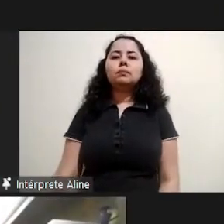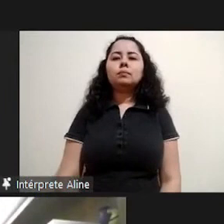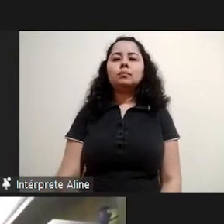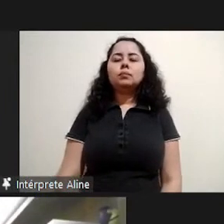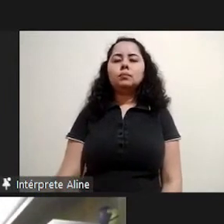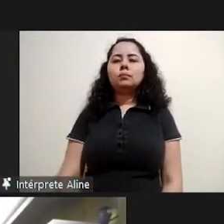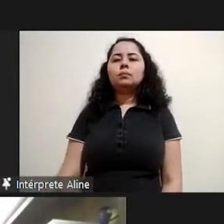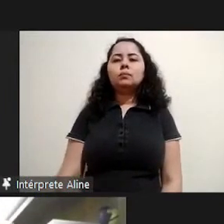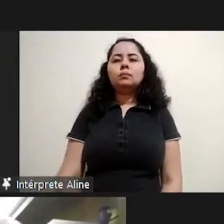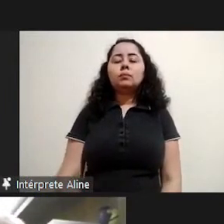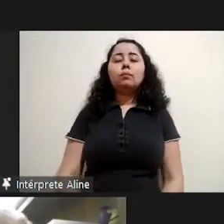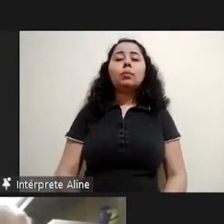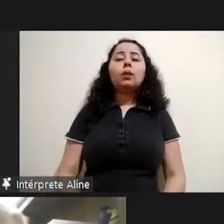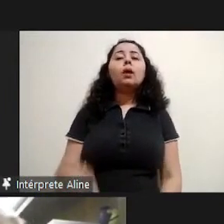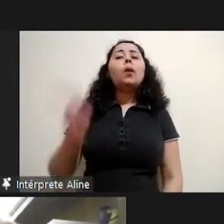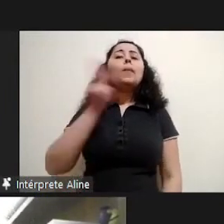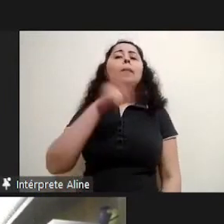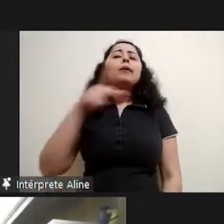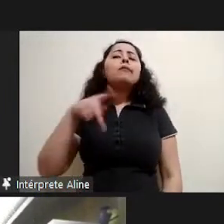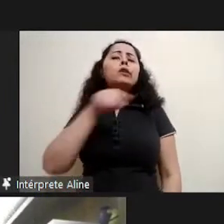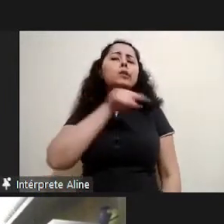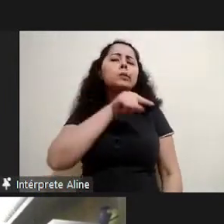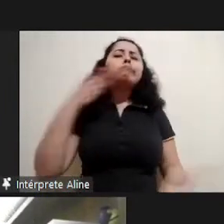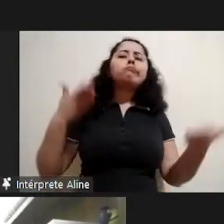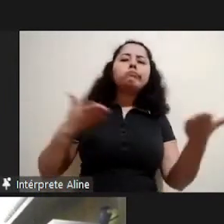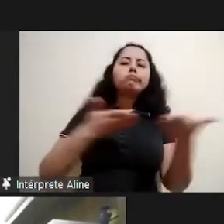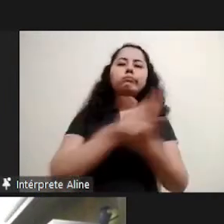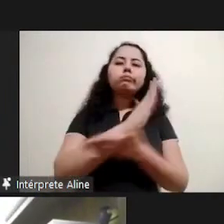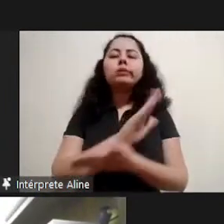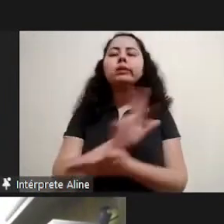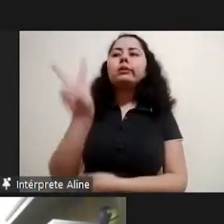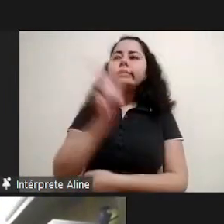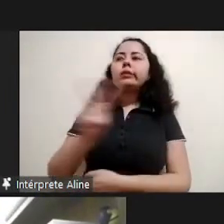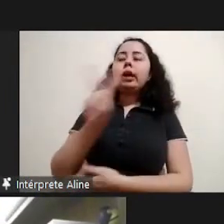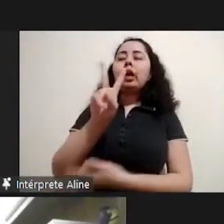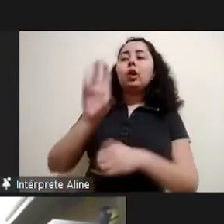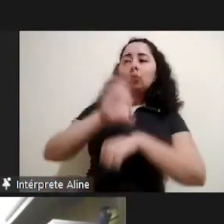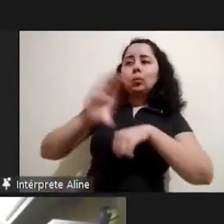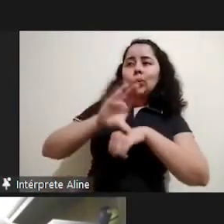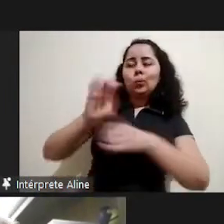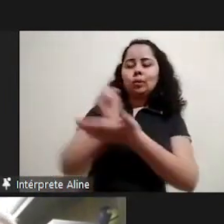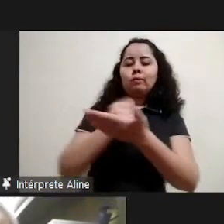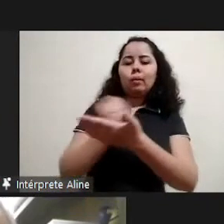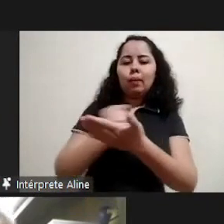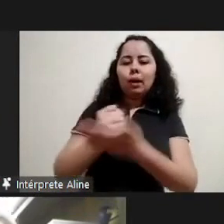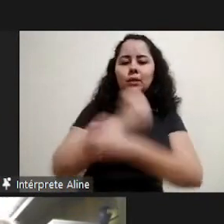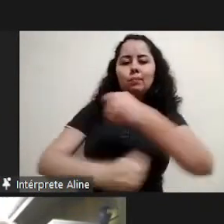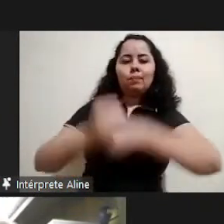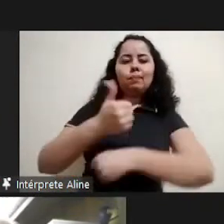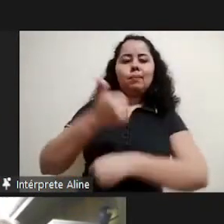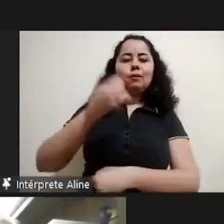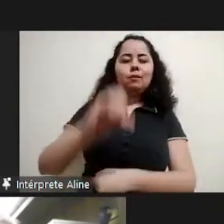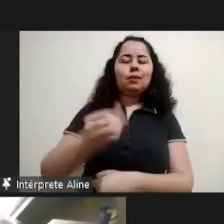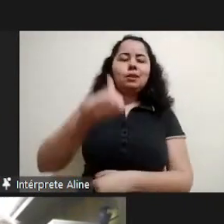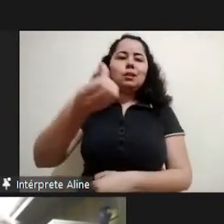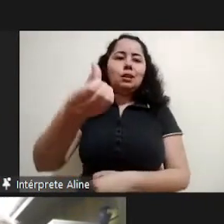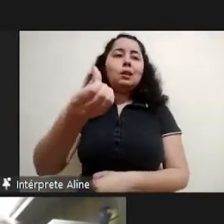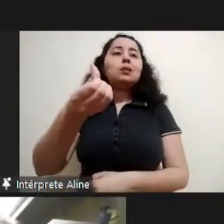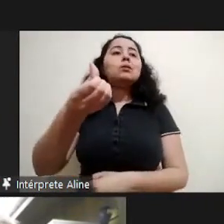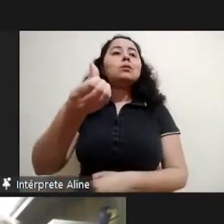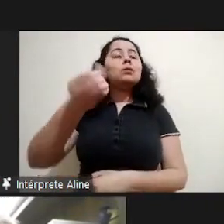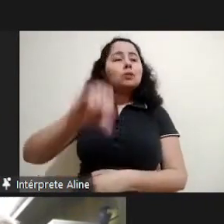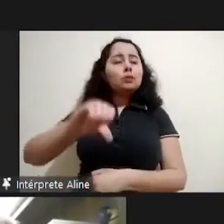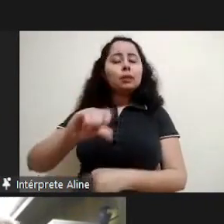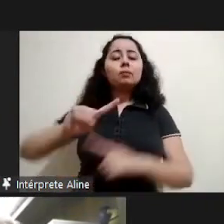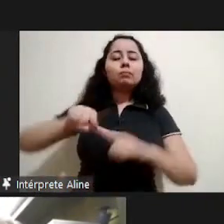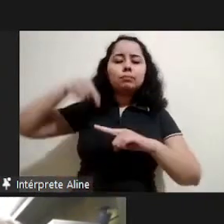O professor foi aprovado no vestibular do curso de farmácia em 1969. Logo a seguir, o botafoguense Murilinho